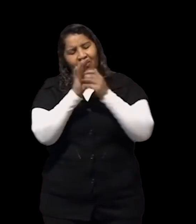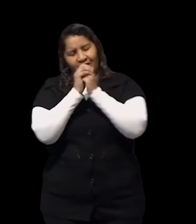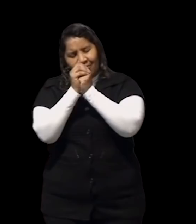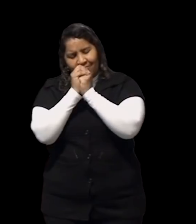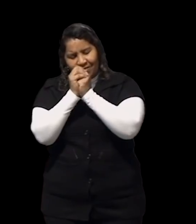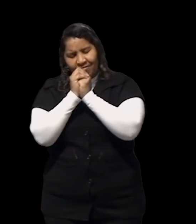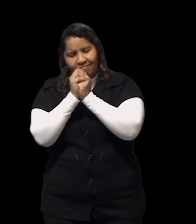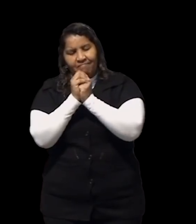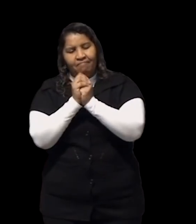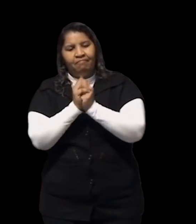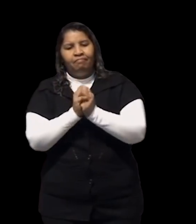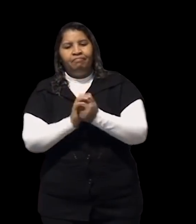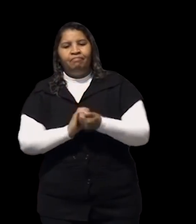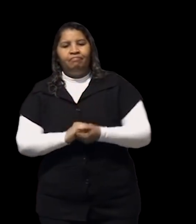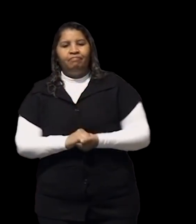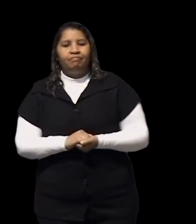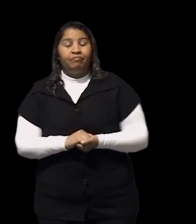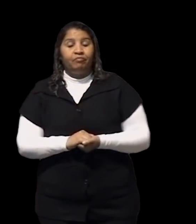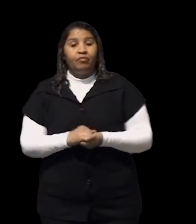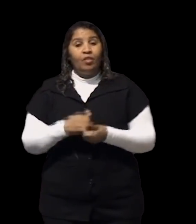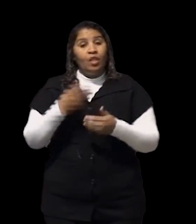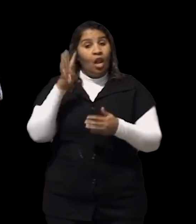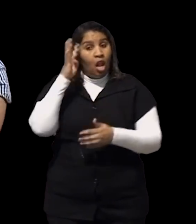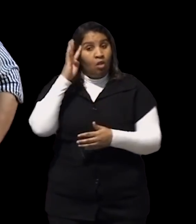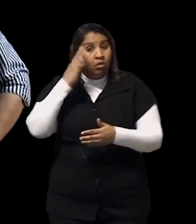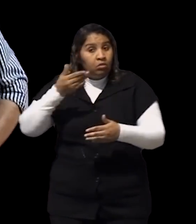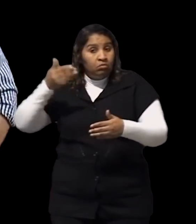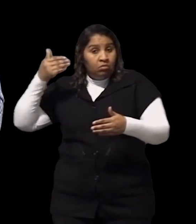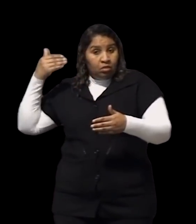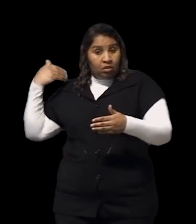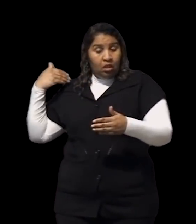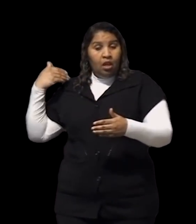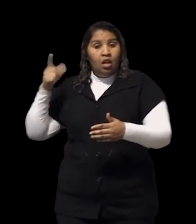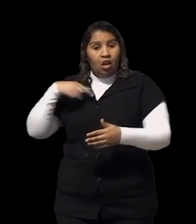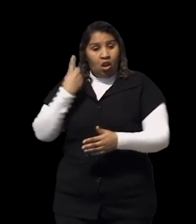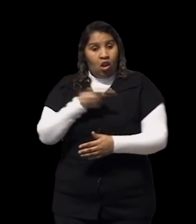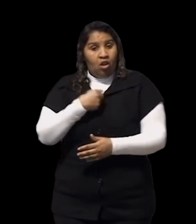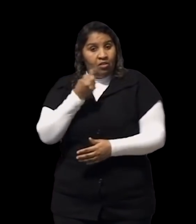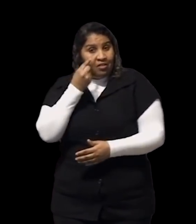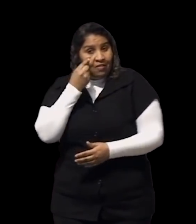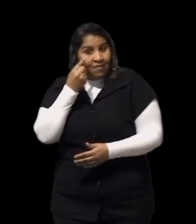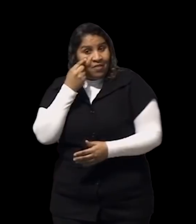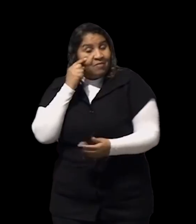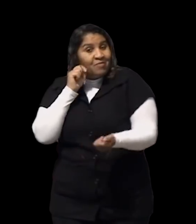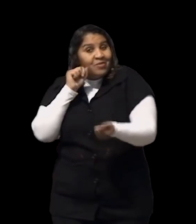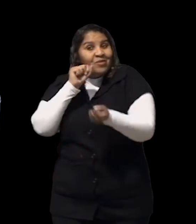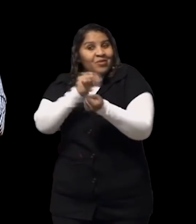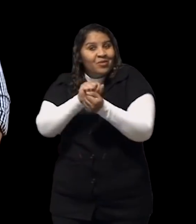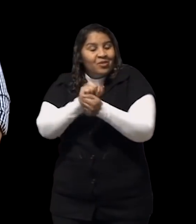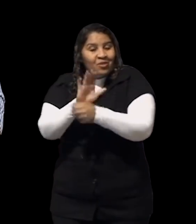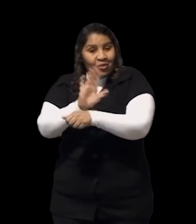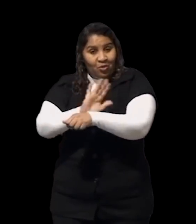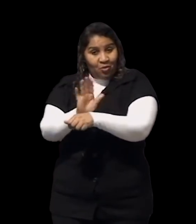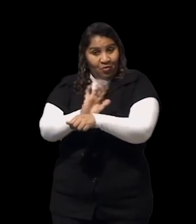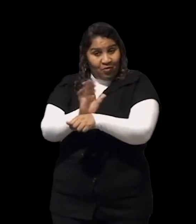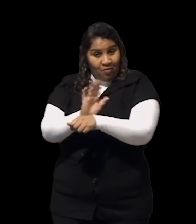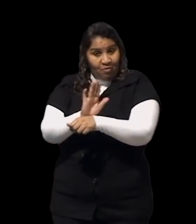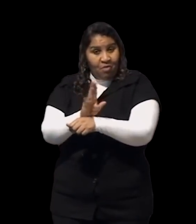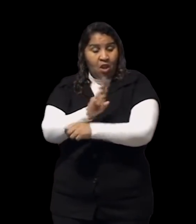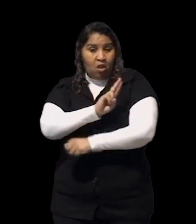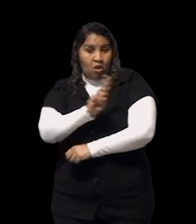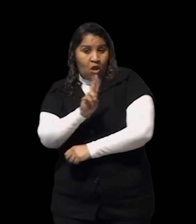amém na última quarta-feira nós assistimos juntos o filme mais do que